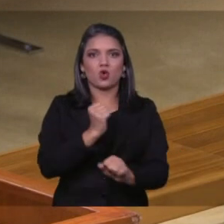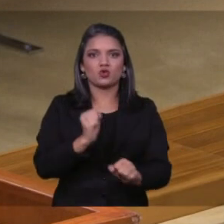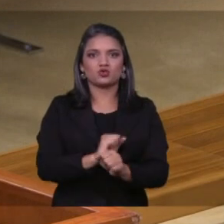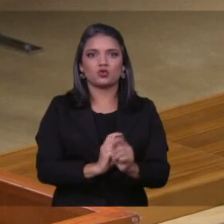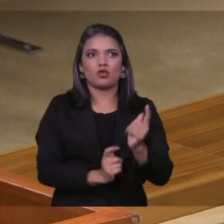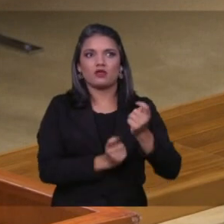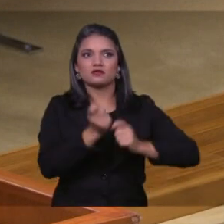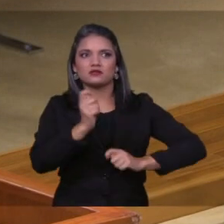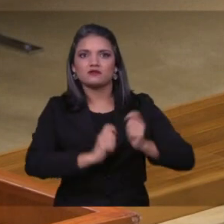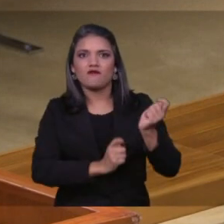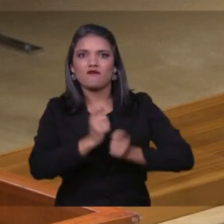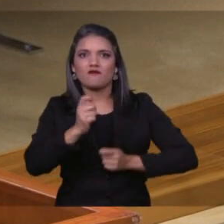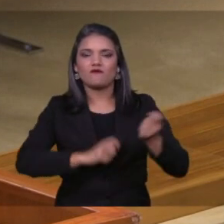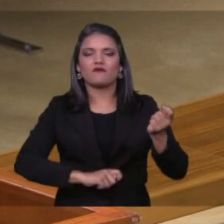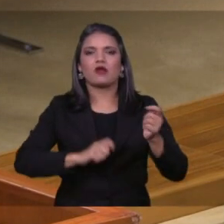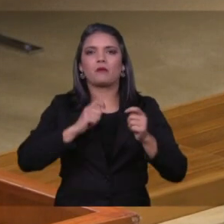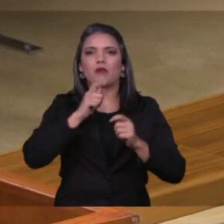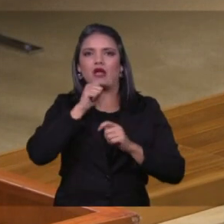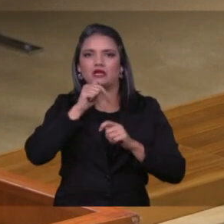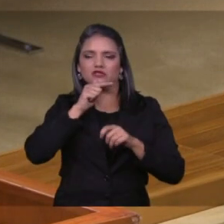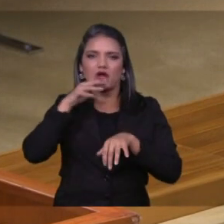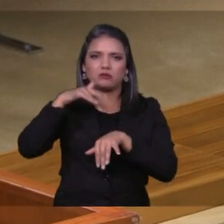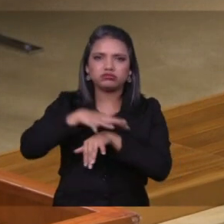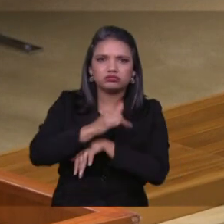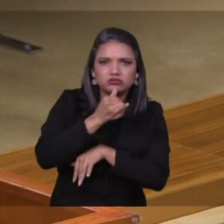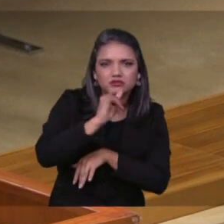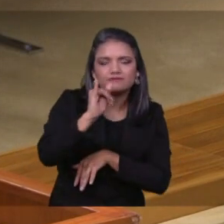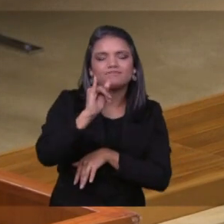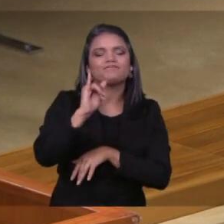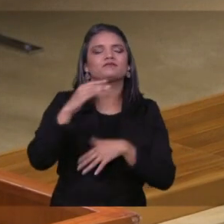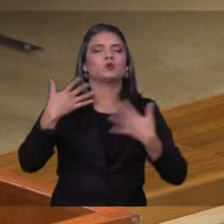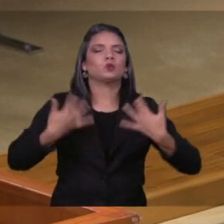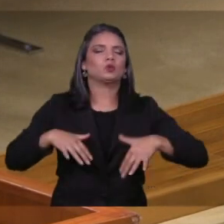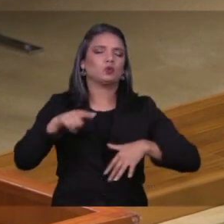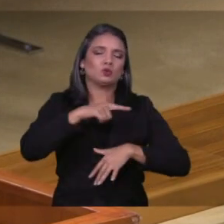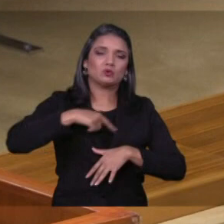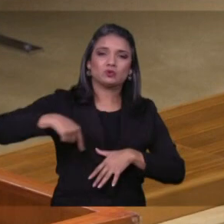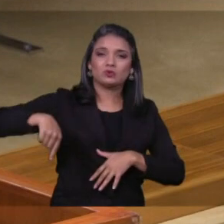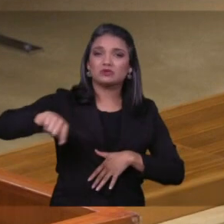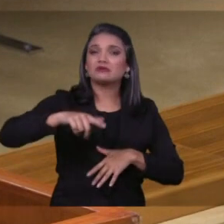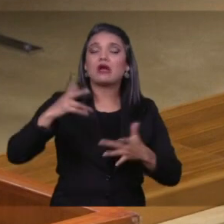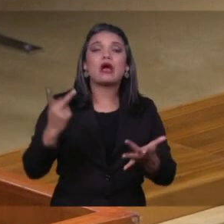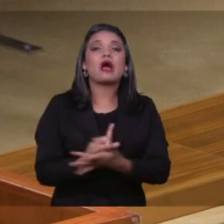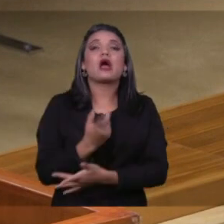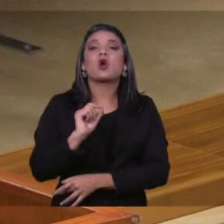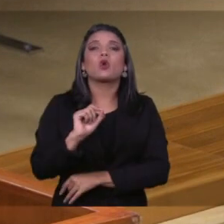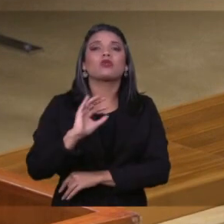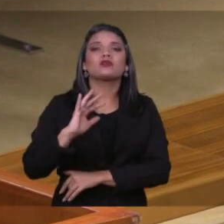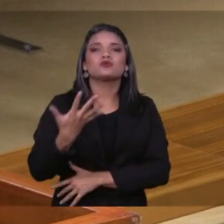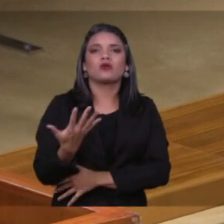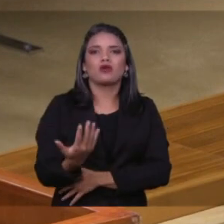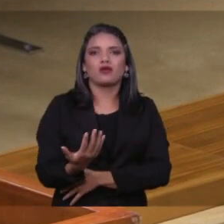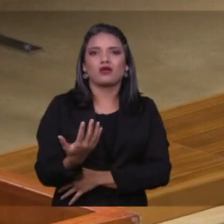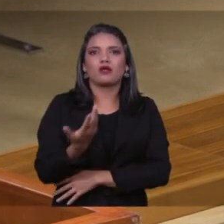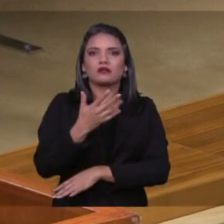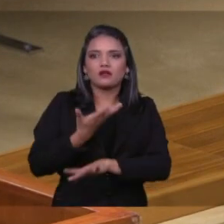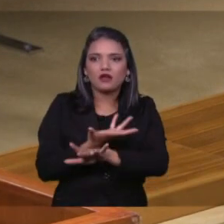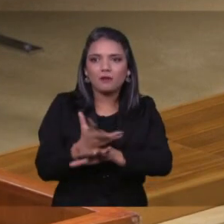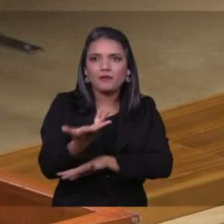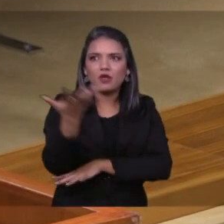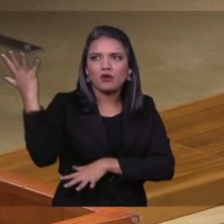região, tem feito um cenário de devastação no Pantanal.